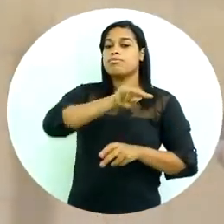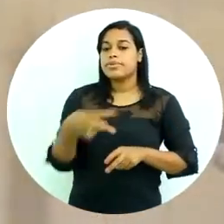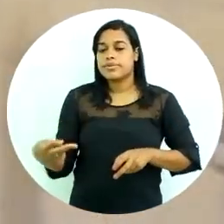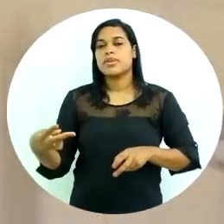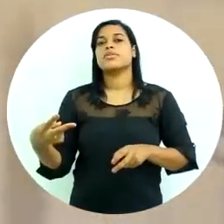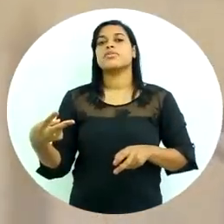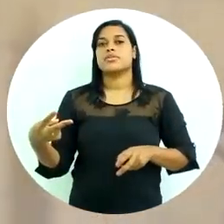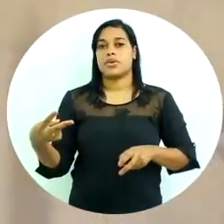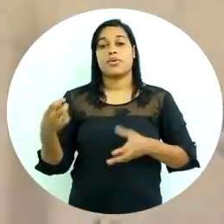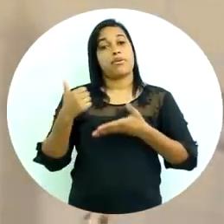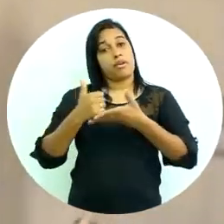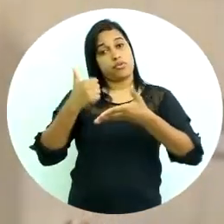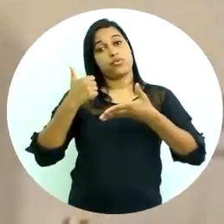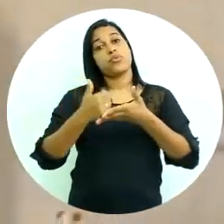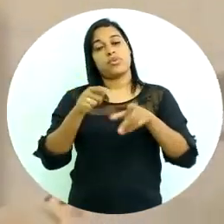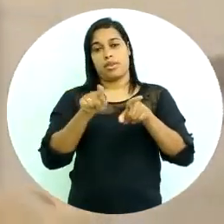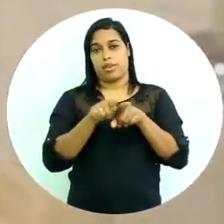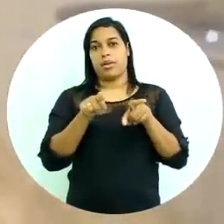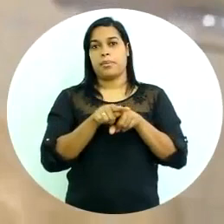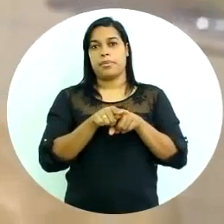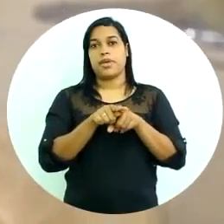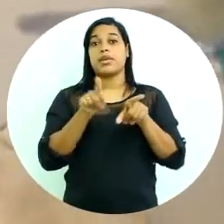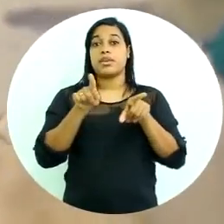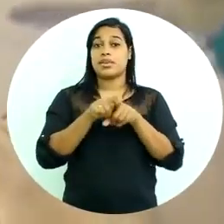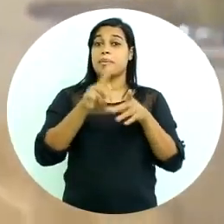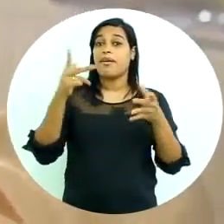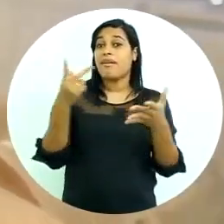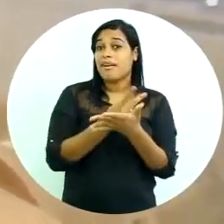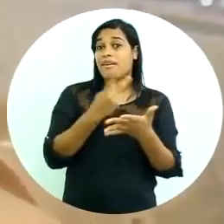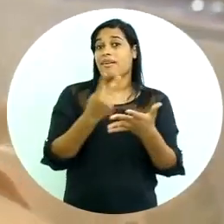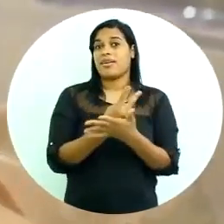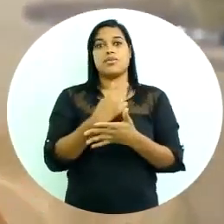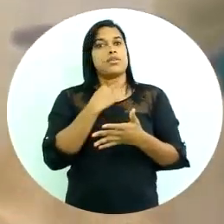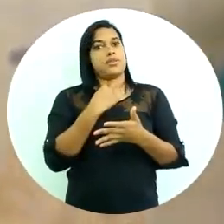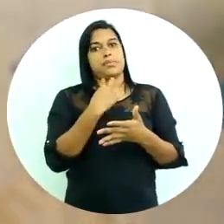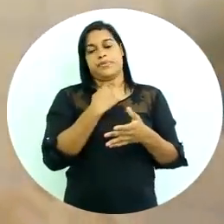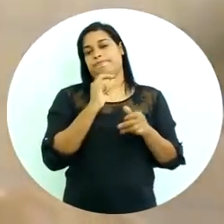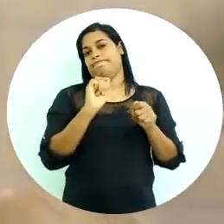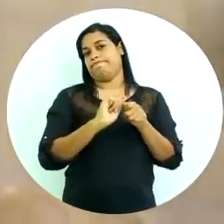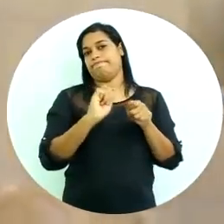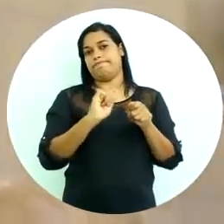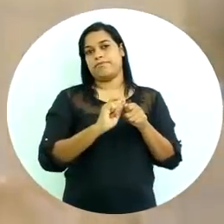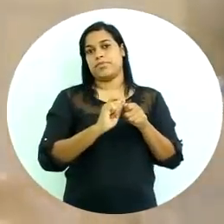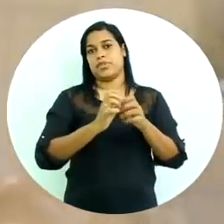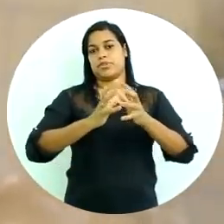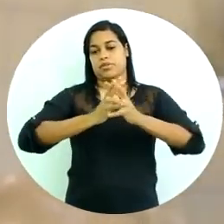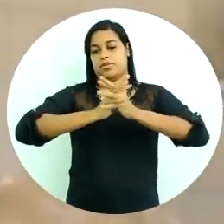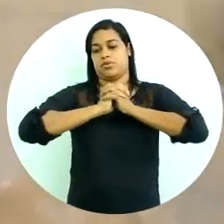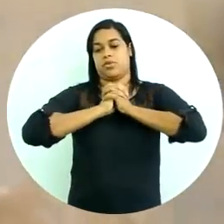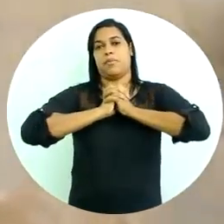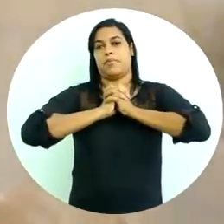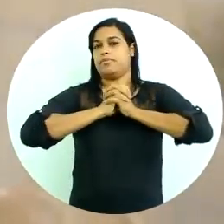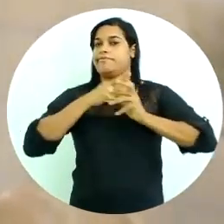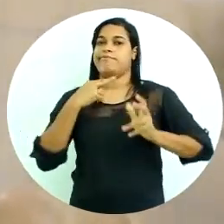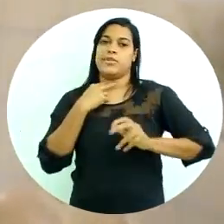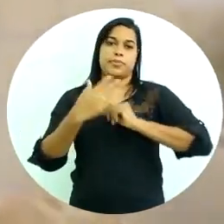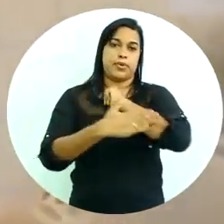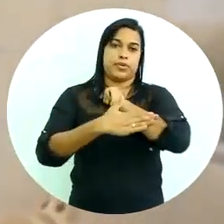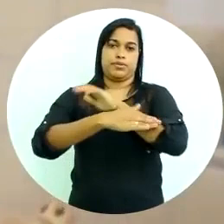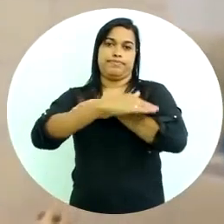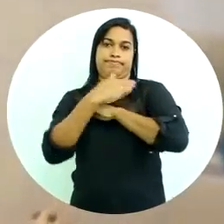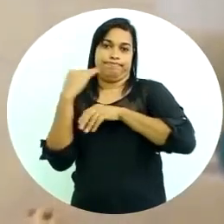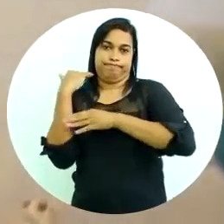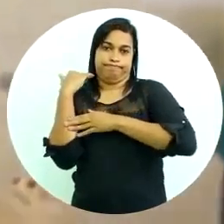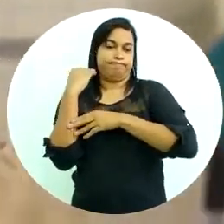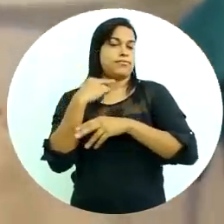aqui, o que ajuda. Que também é errado, que a gente não pode fazer, dobrar esse braço, certo?